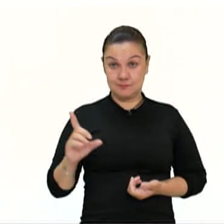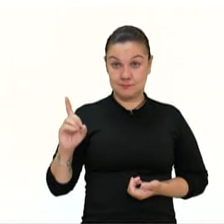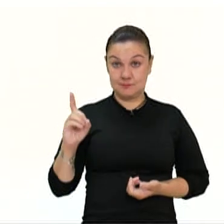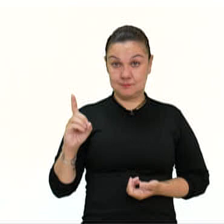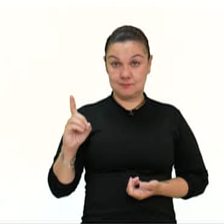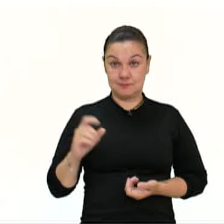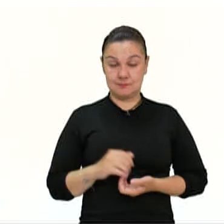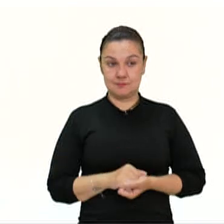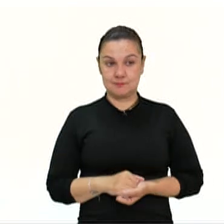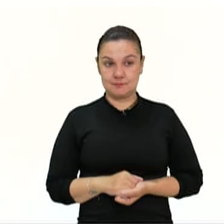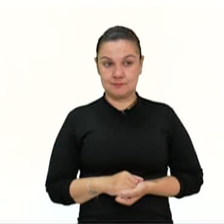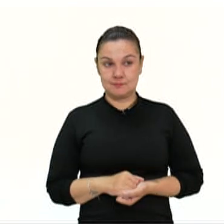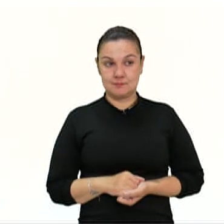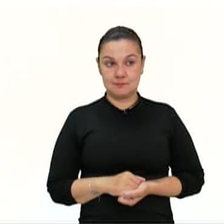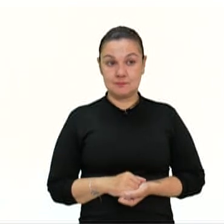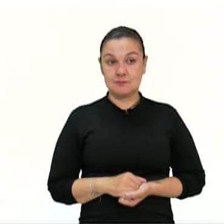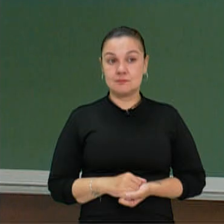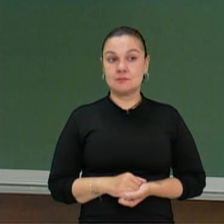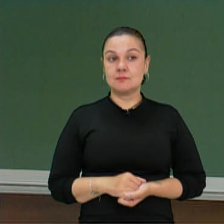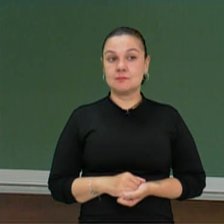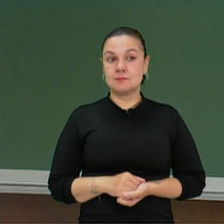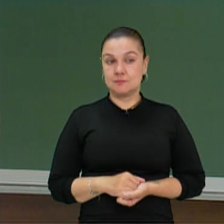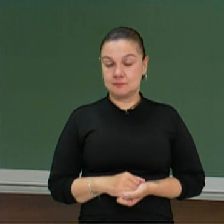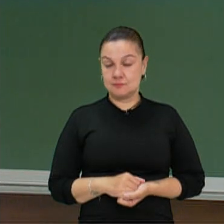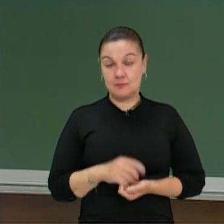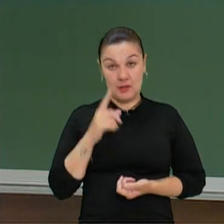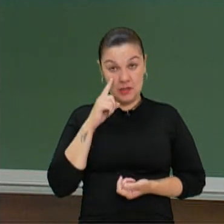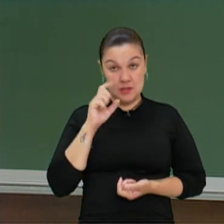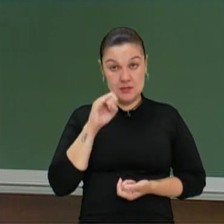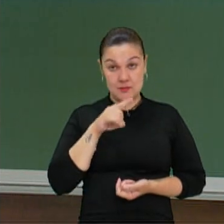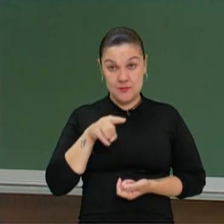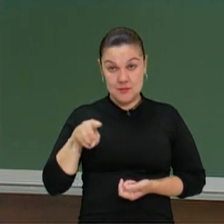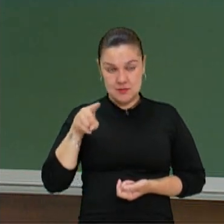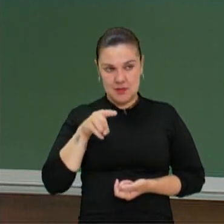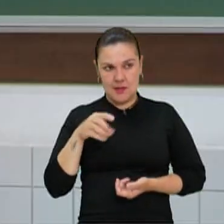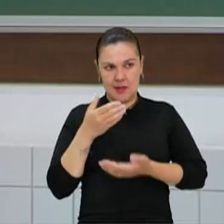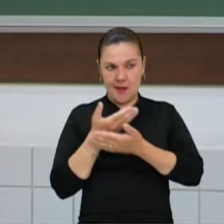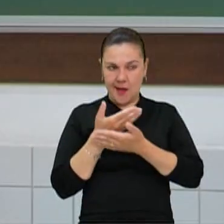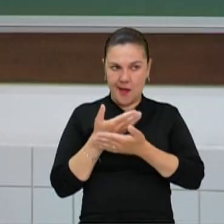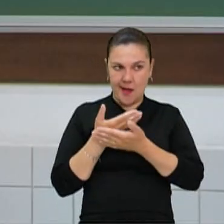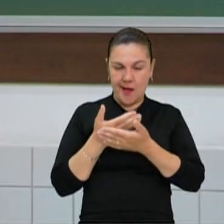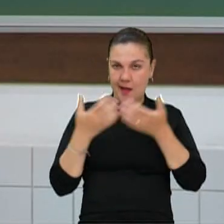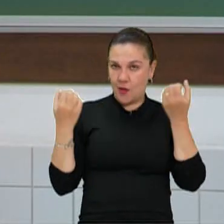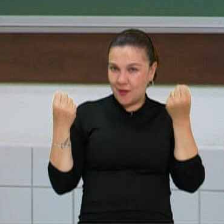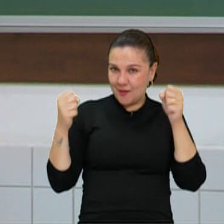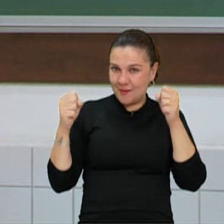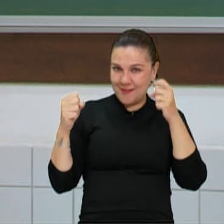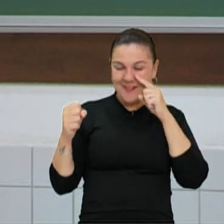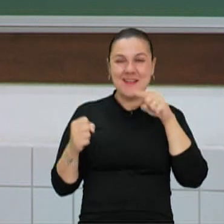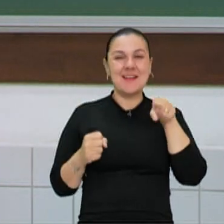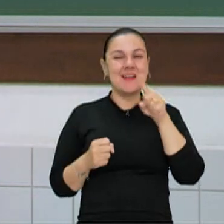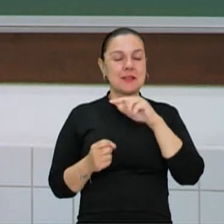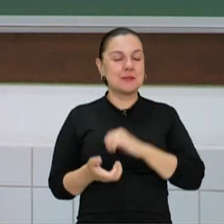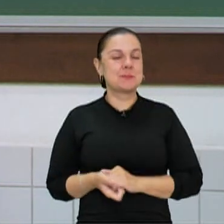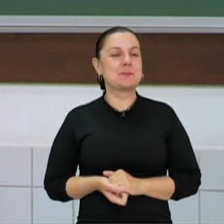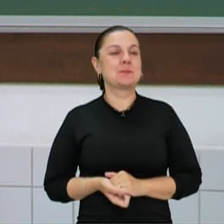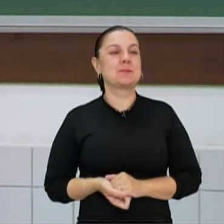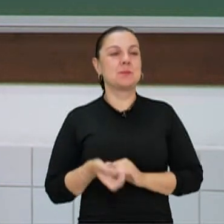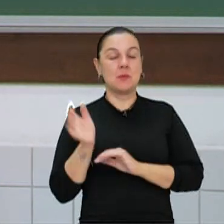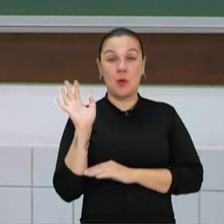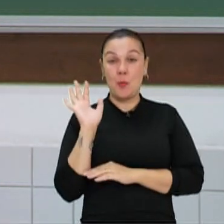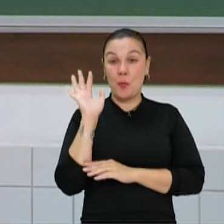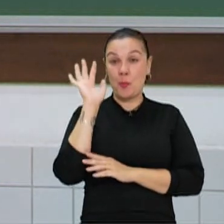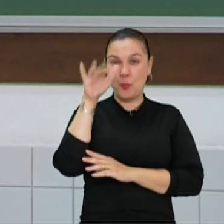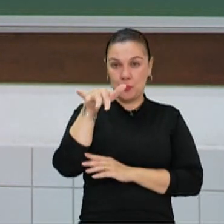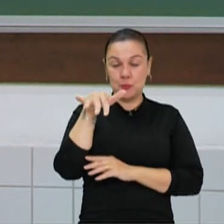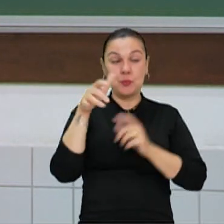ou letra D, 100, tá? Se vocês lembram lá das aulinhas de educação física, o ponto